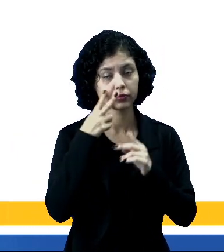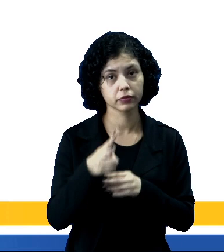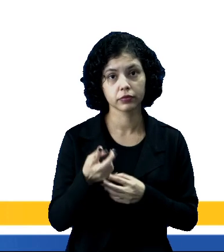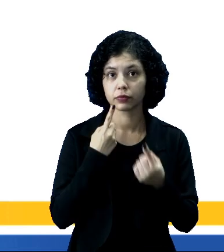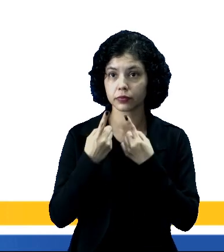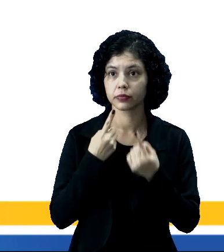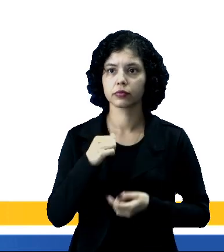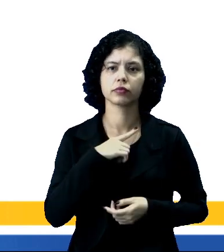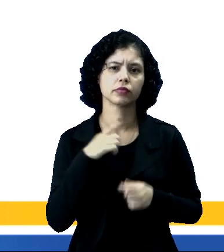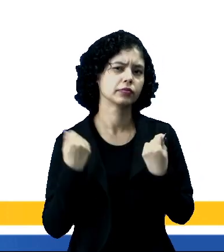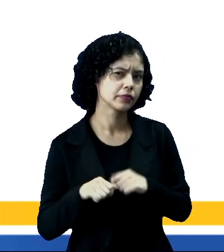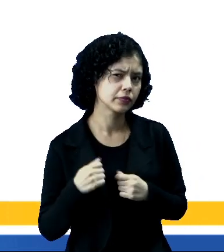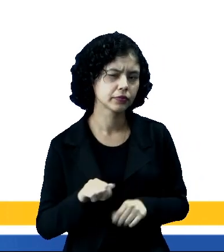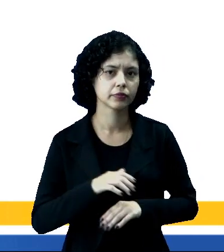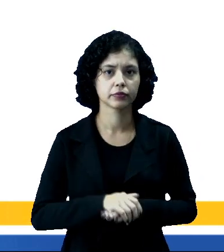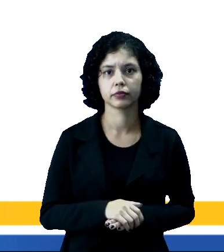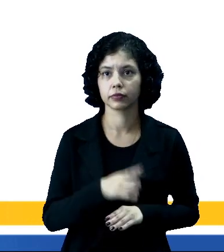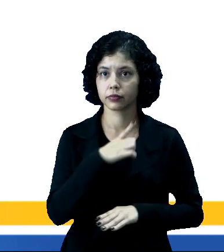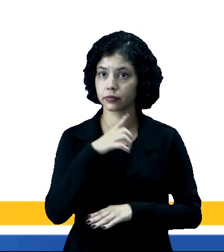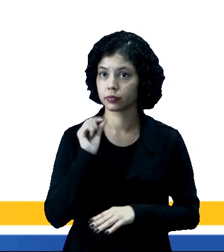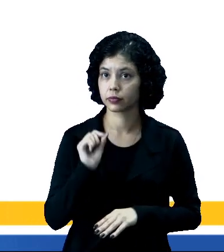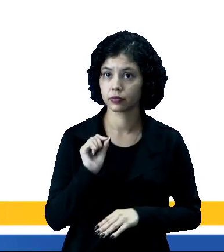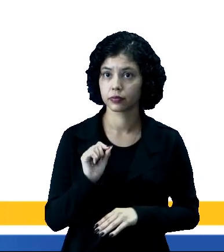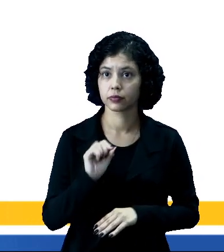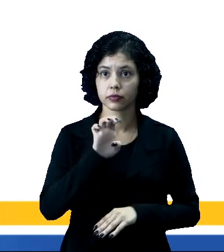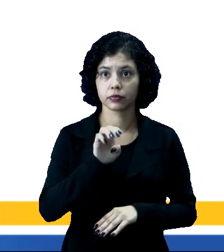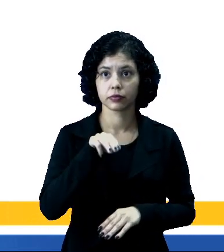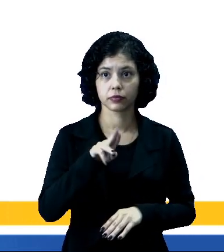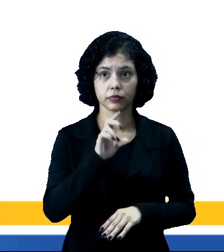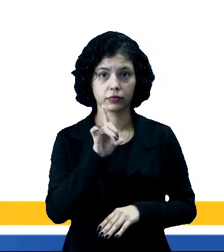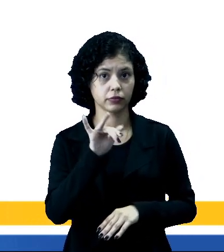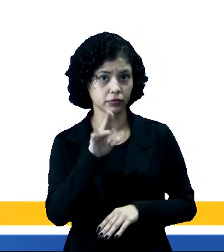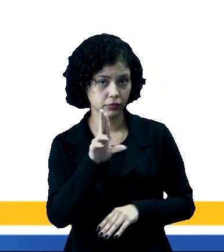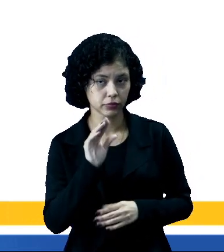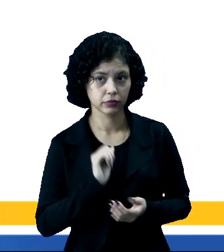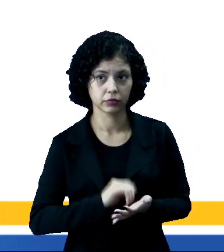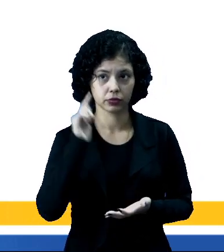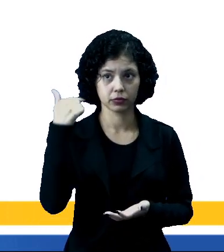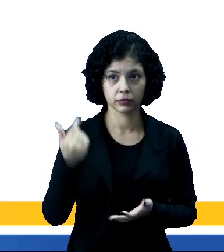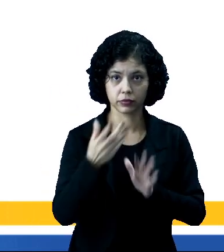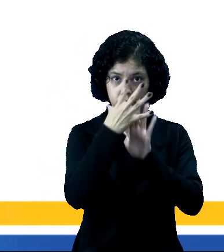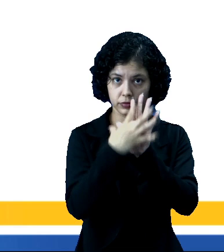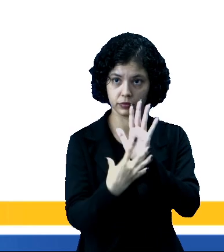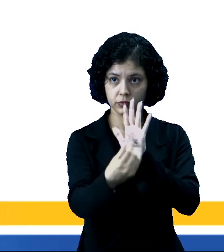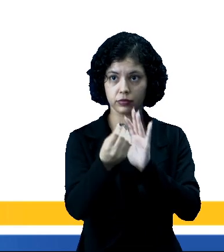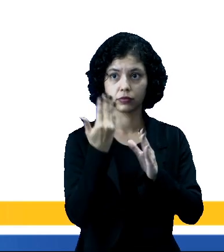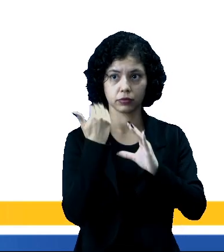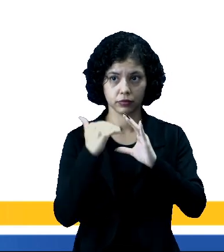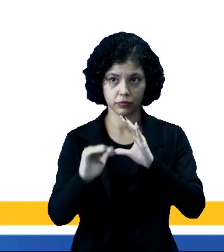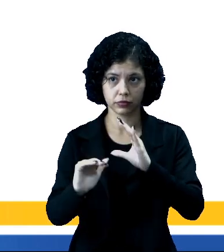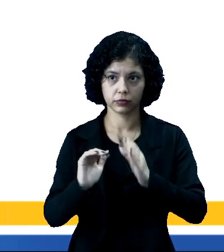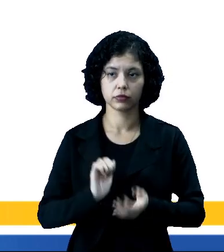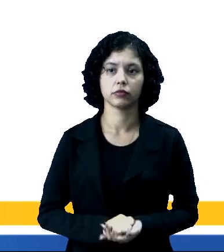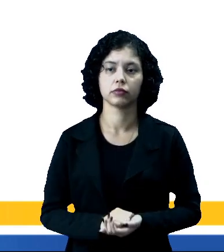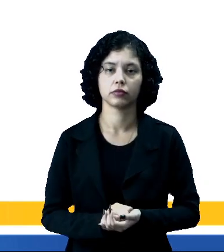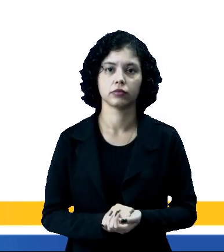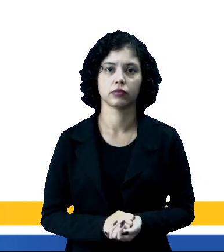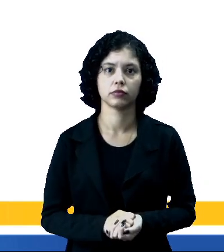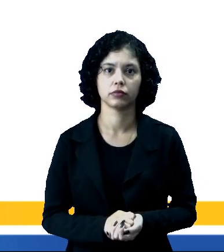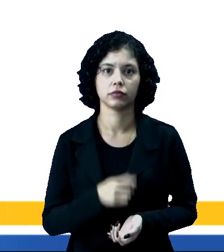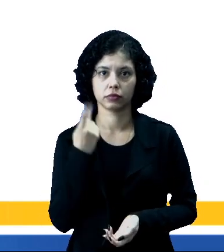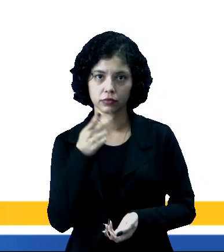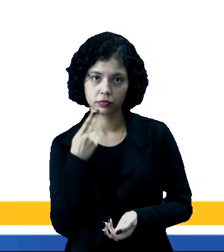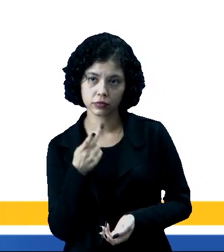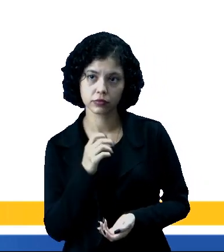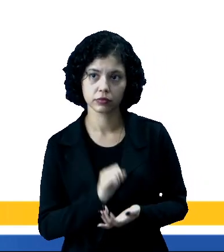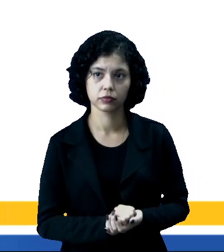um diálogo, o que é preciso? Nós temos que ter o emissor, né, que é aquele que está emitindo a mensagem, né, seja ele hablante,